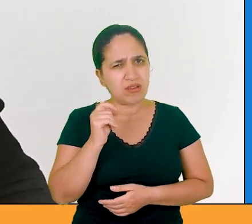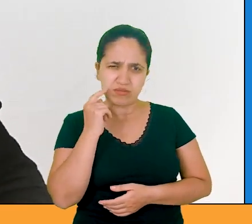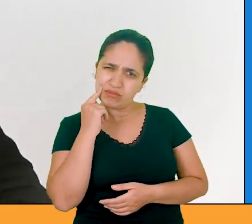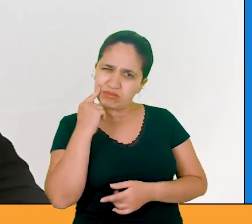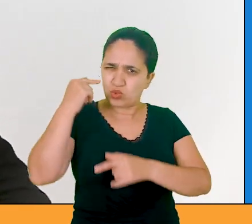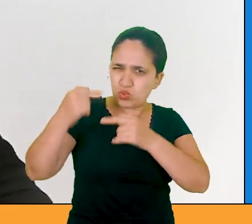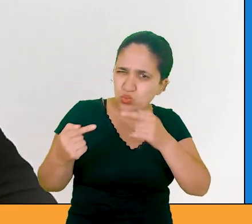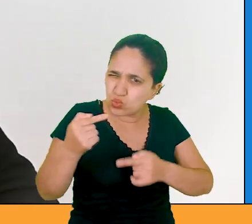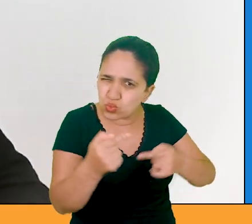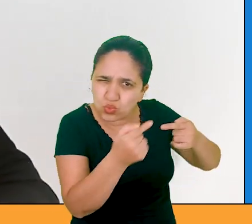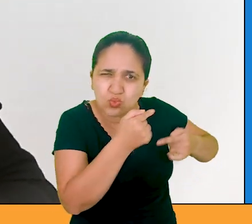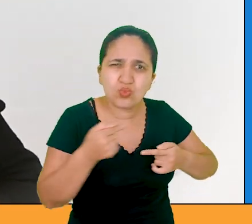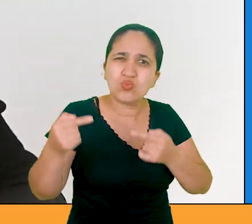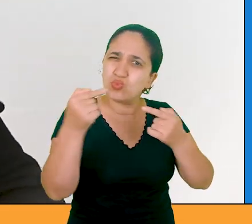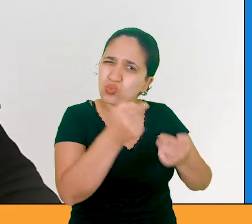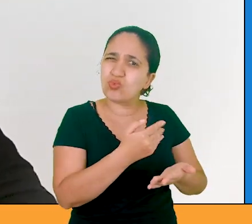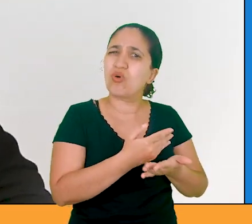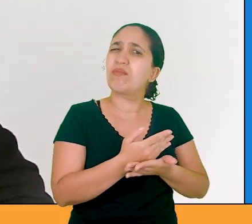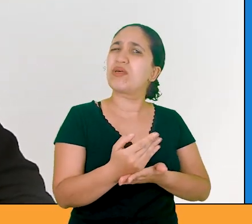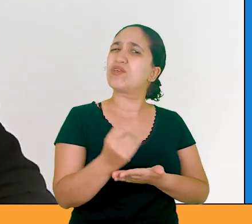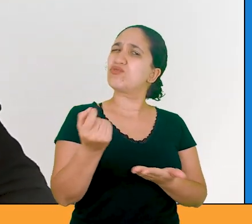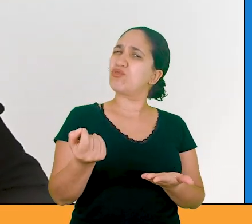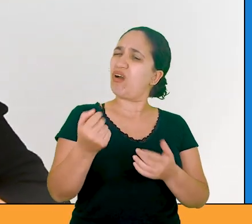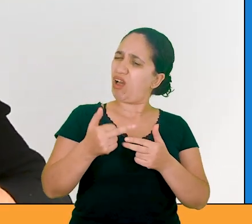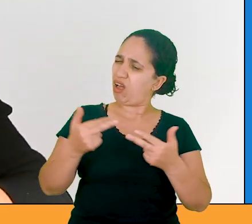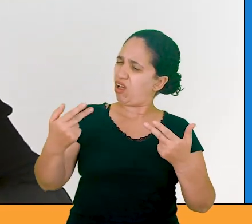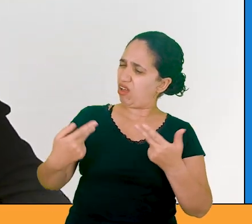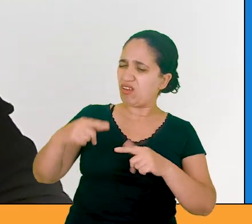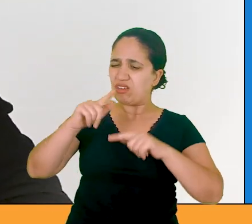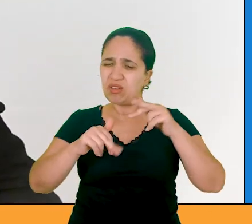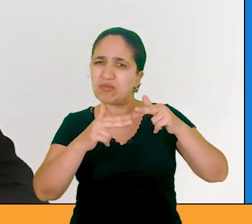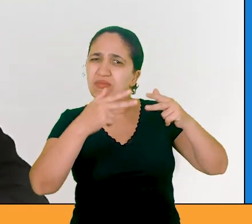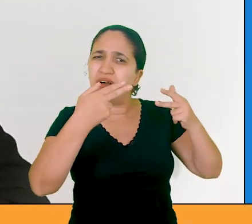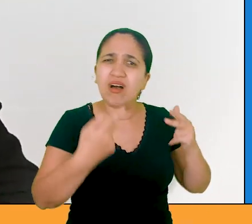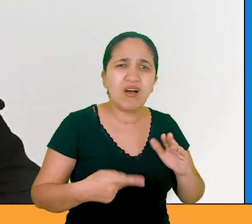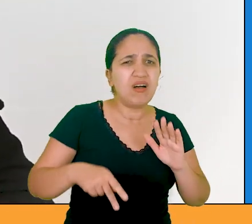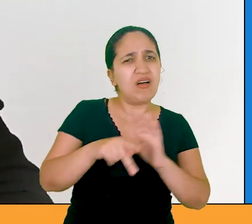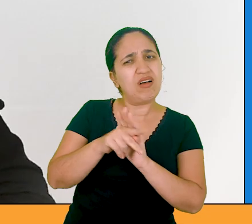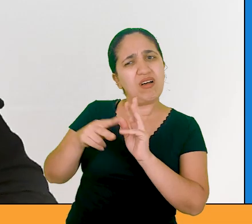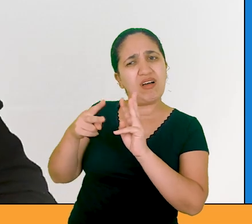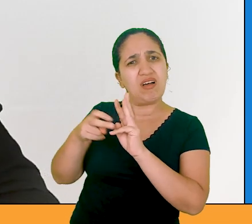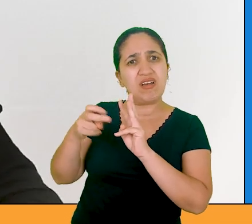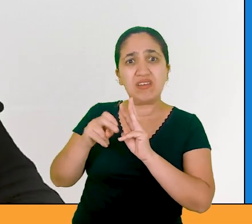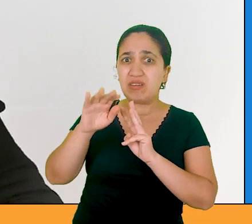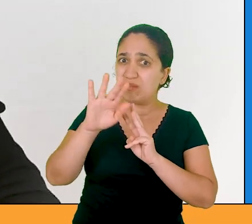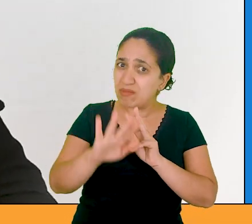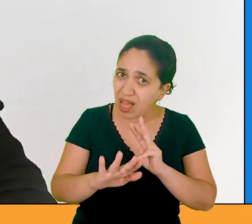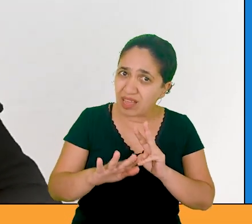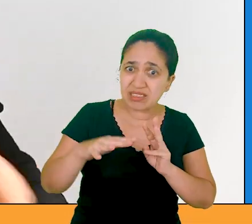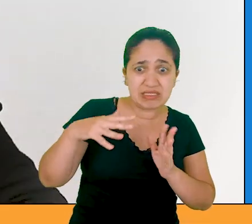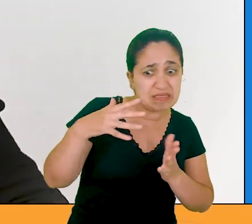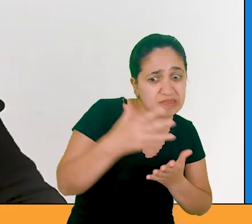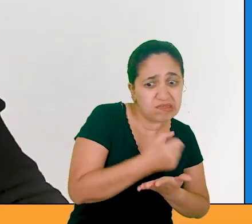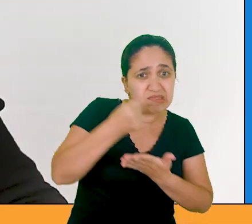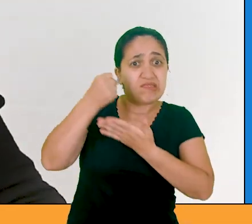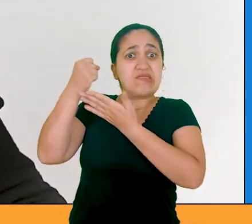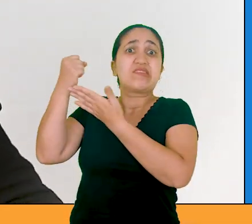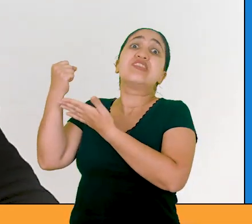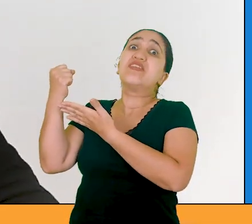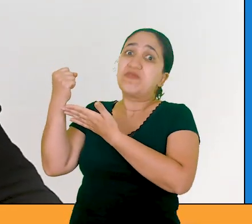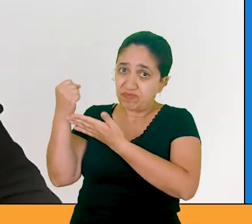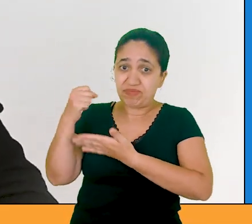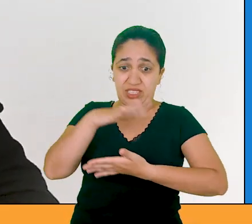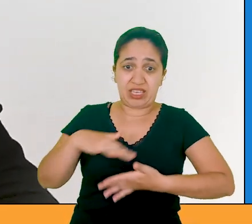começou essa discussão sobre esses artefatos e objetos que foram levados das Américas